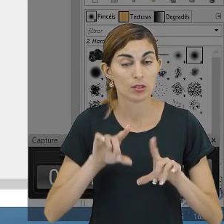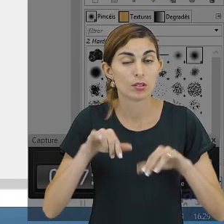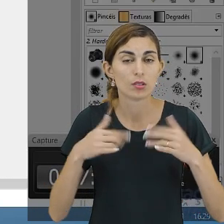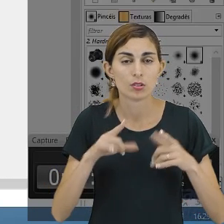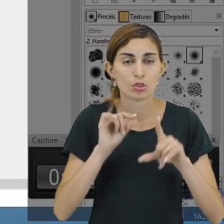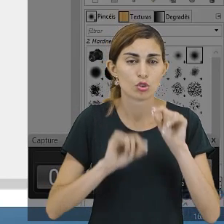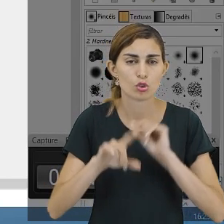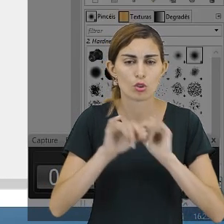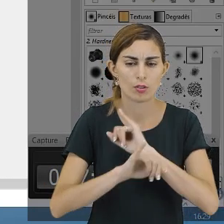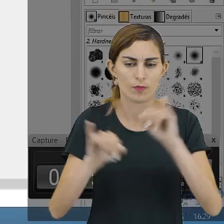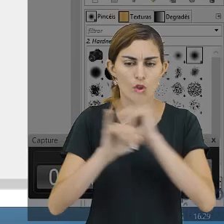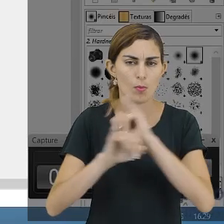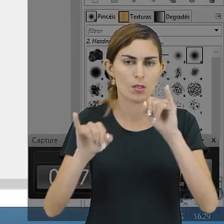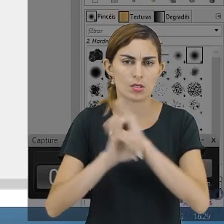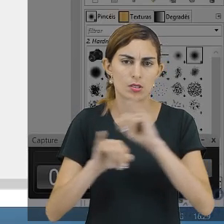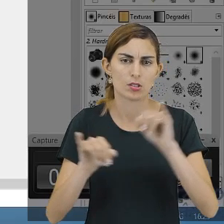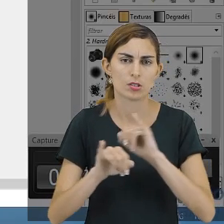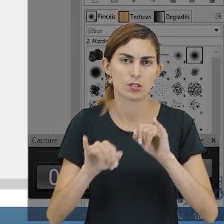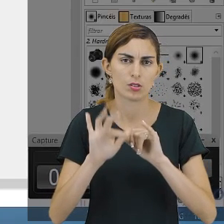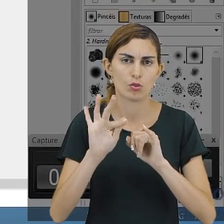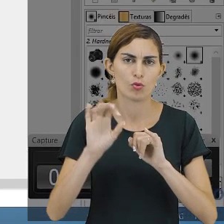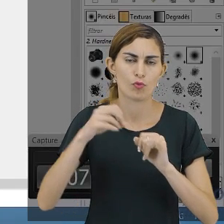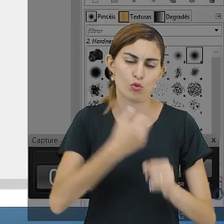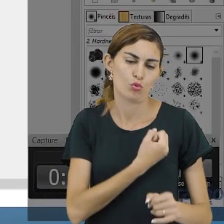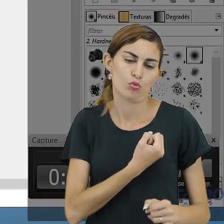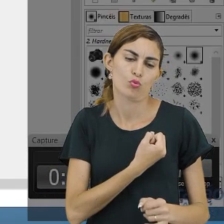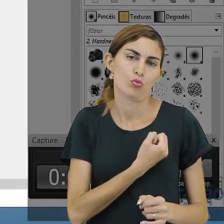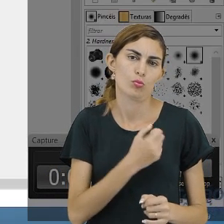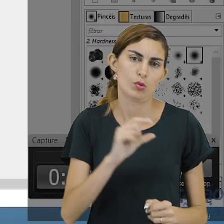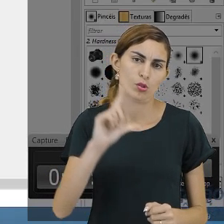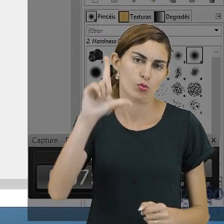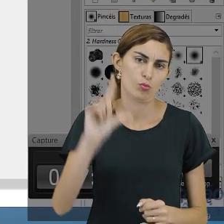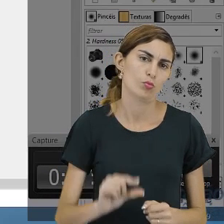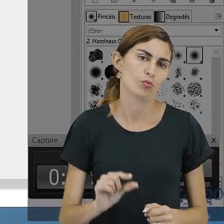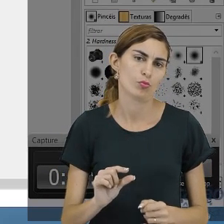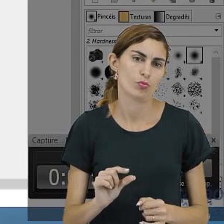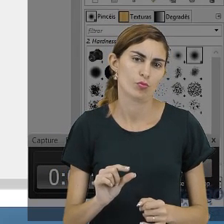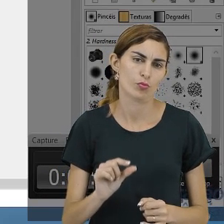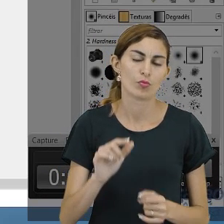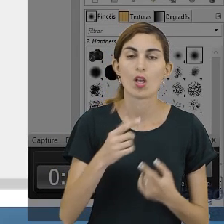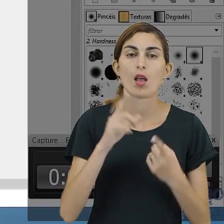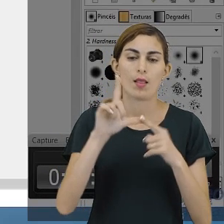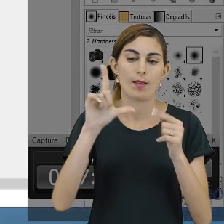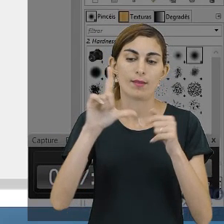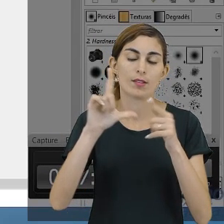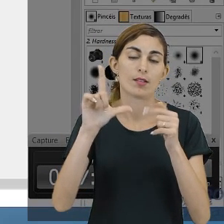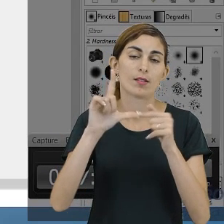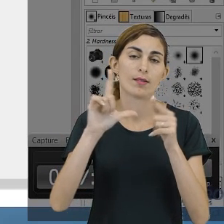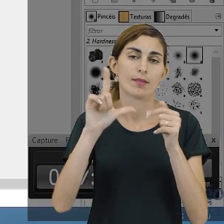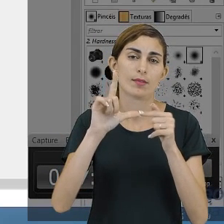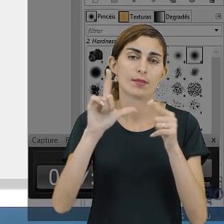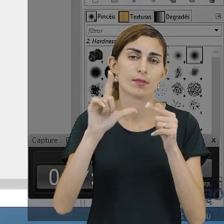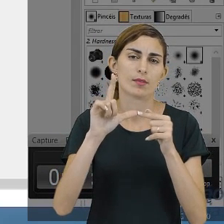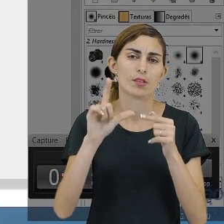Vamos escolher aqui as informações só da fonte, vamos trocar com uma fonte mais